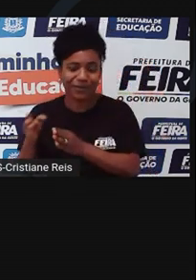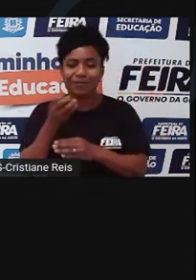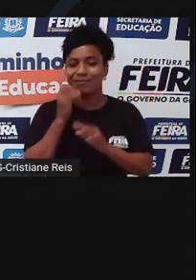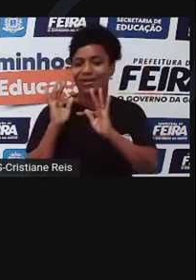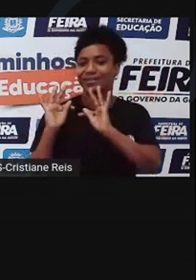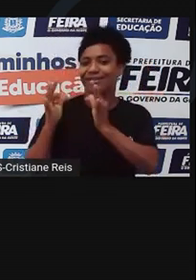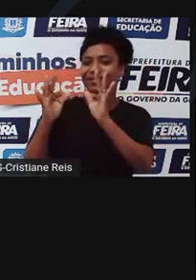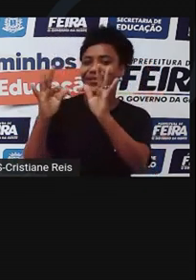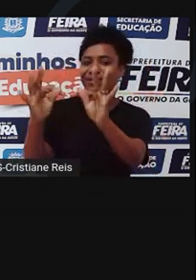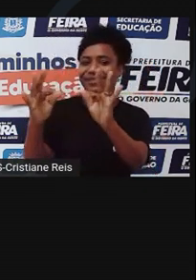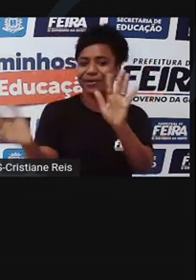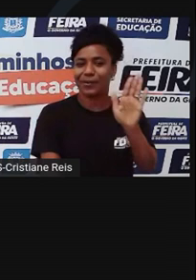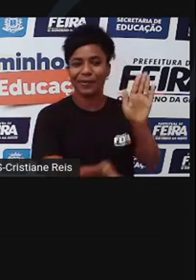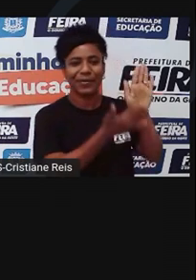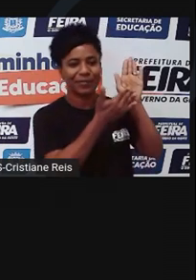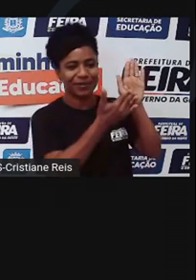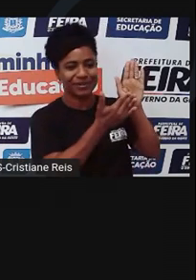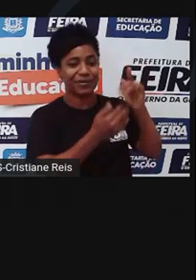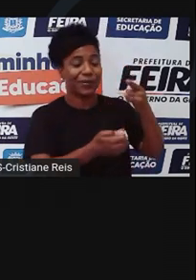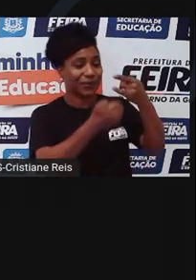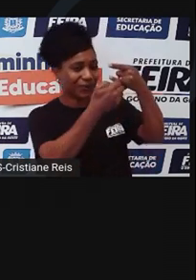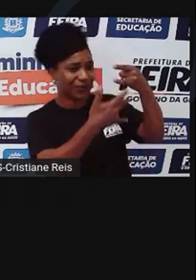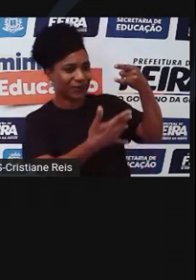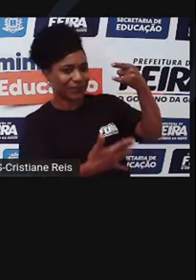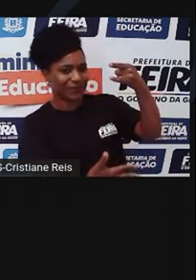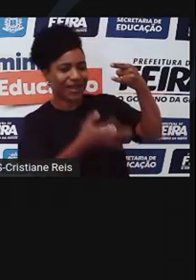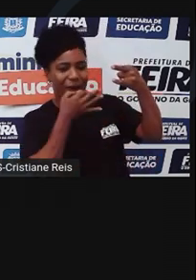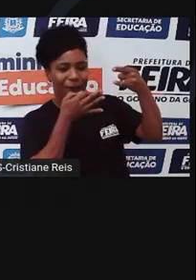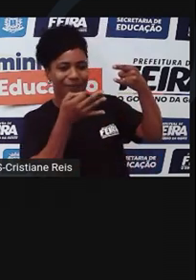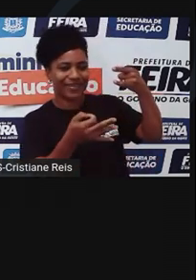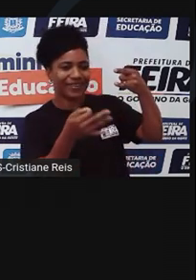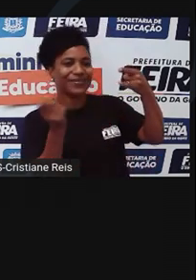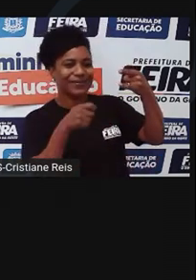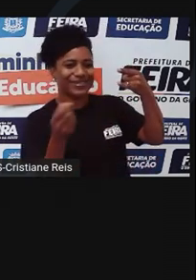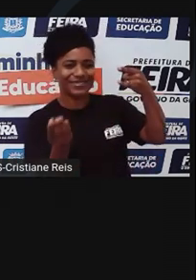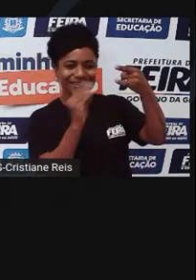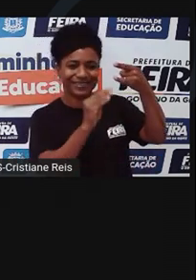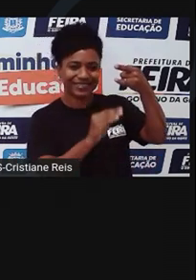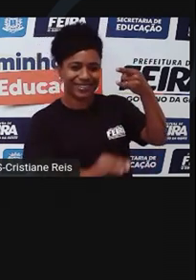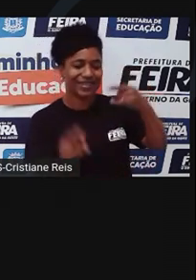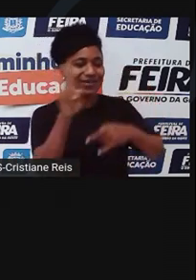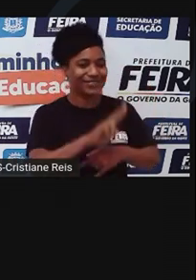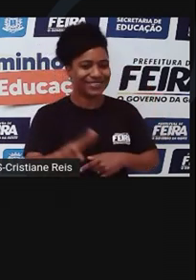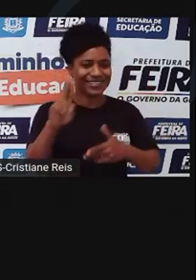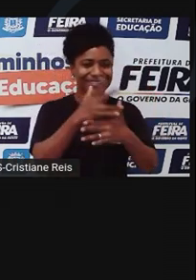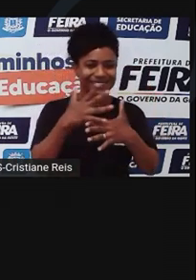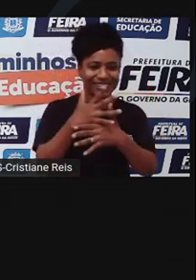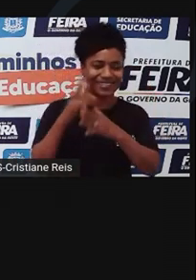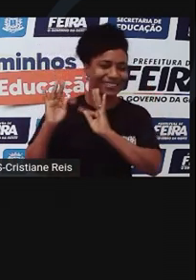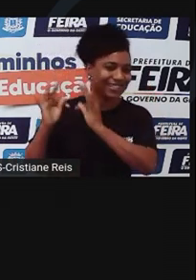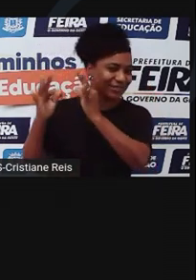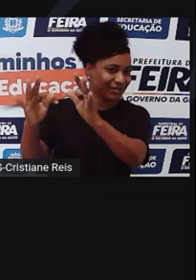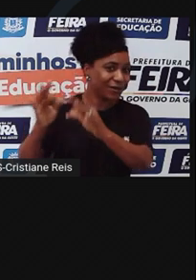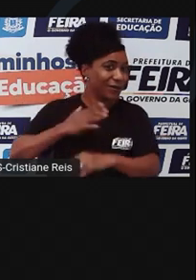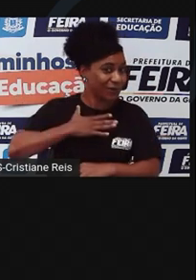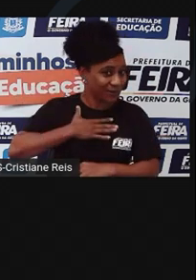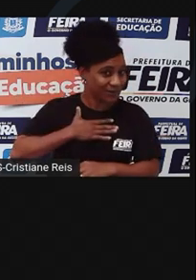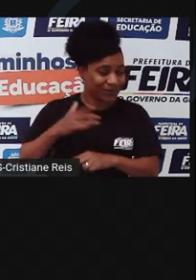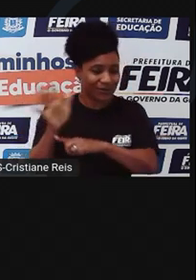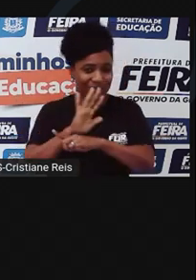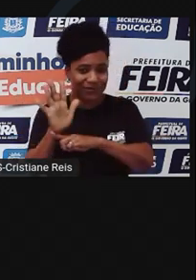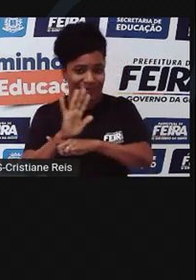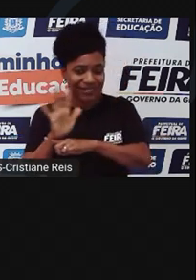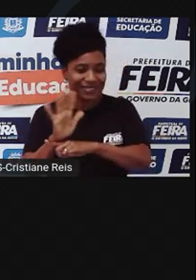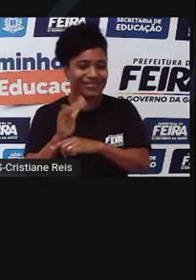tecnologia conte para nós aqui nos comentários e vamos transformar as cidades utilizando tecnologia gostou desse vídeo ele foi